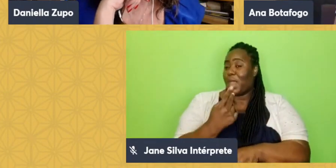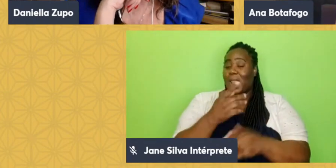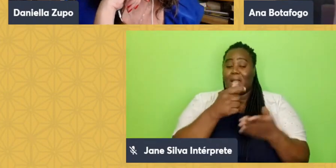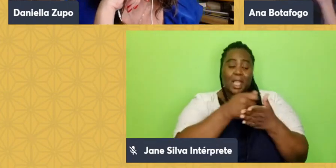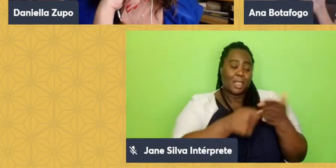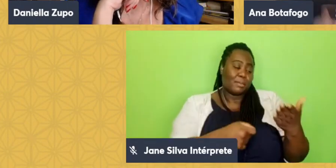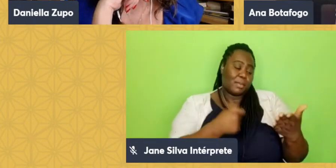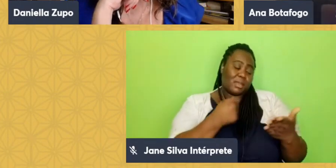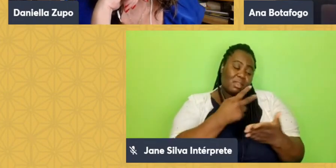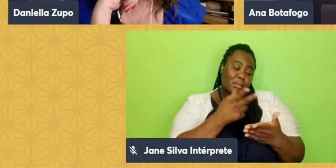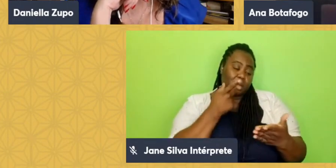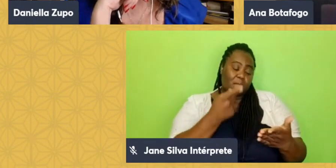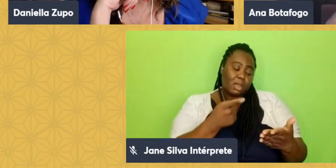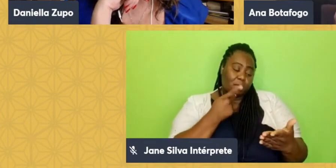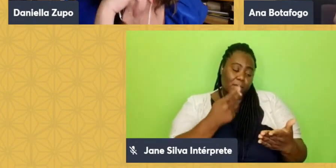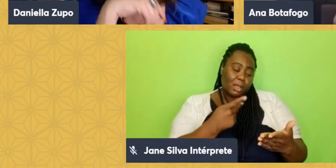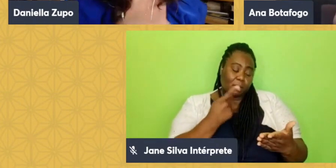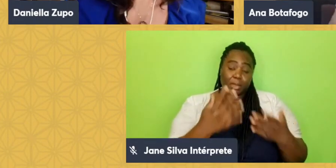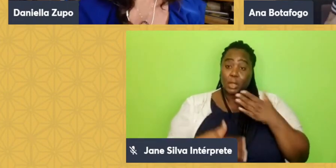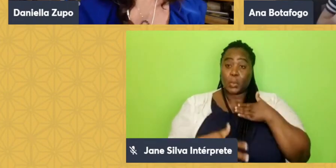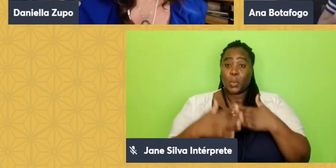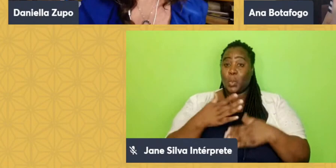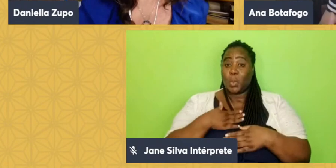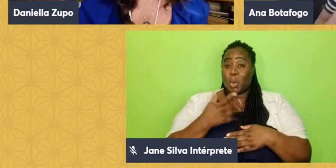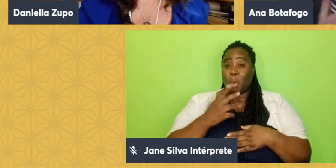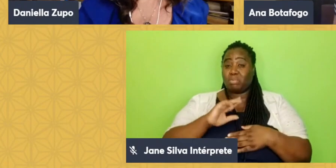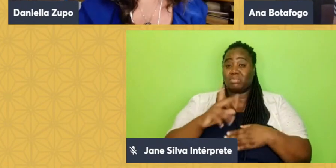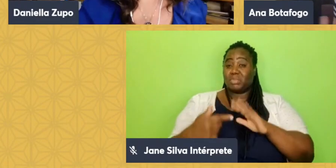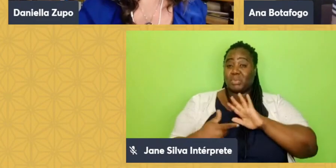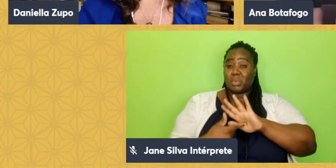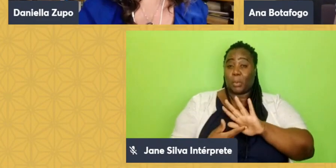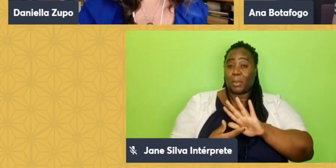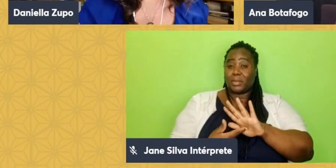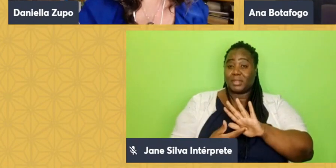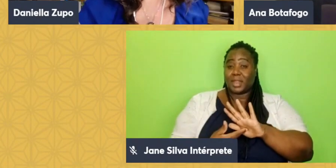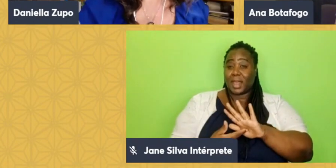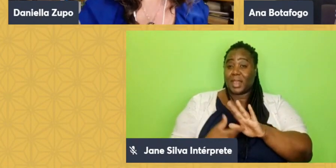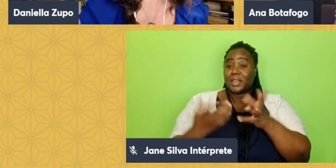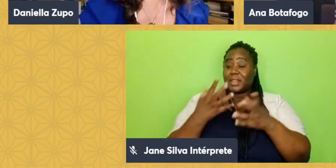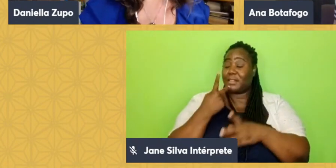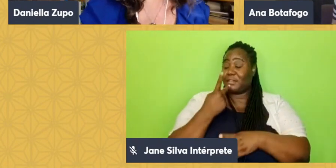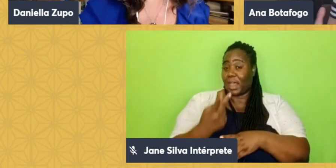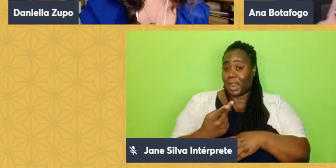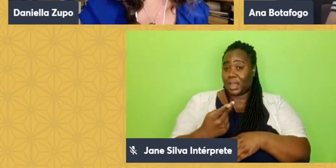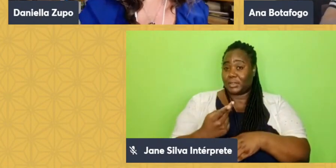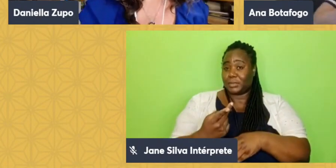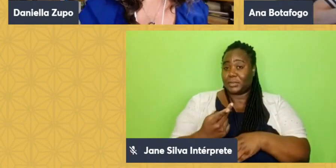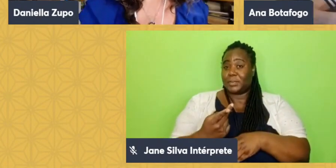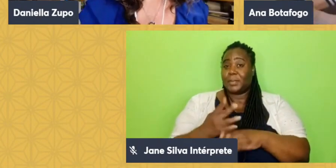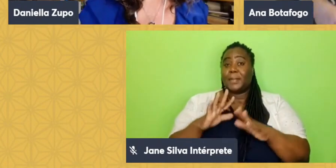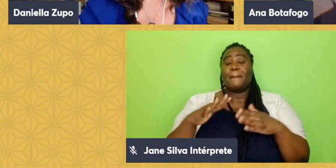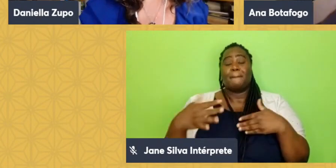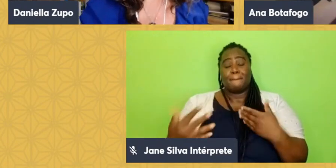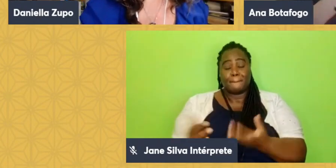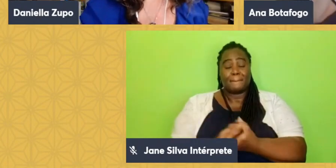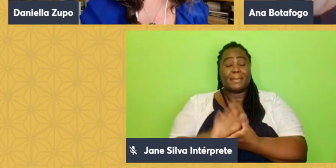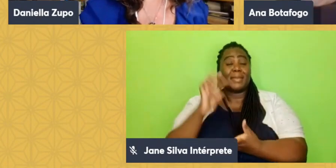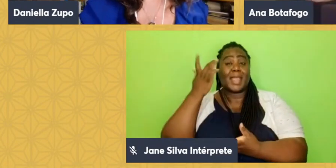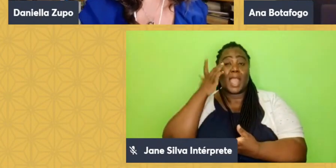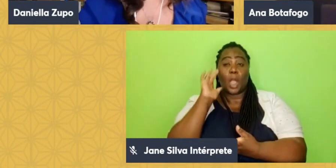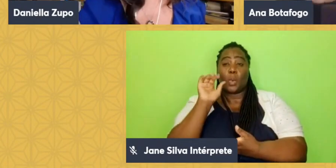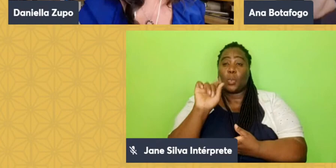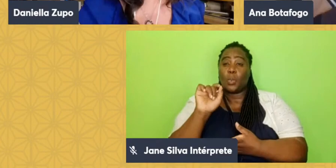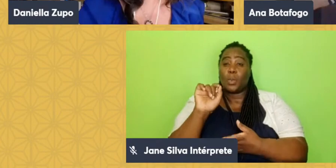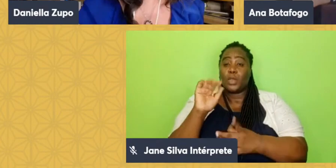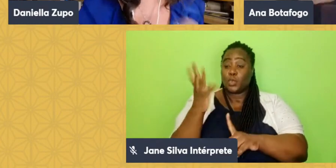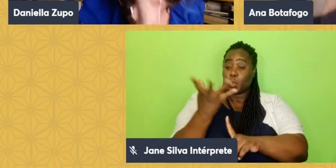texto parará parará parará e esse corpo não não transmitiram o que ele tá falando é eu acho